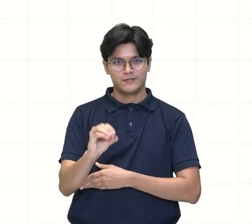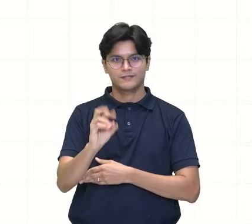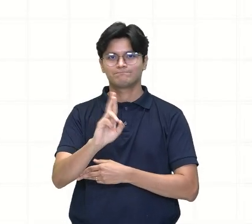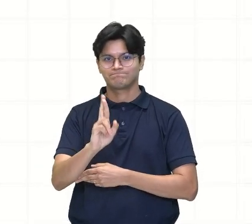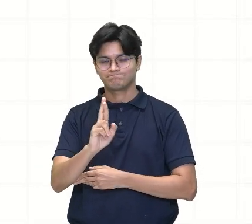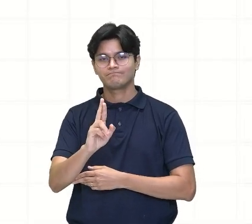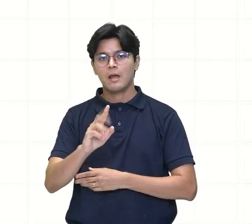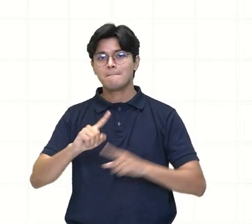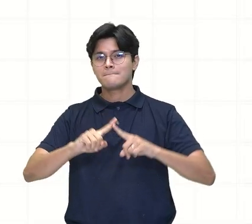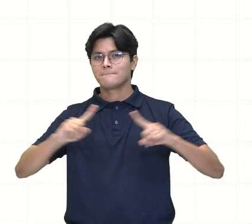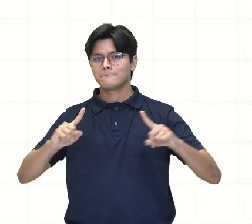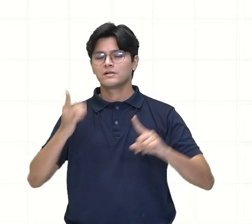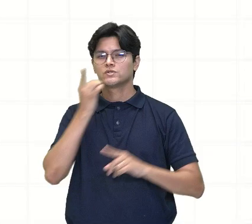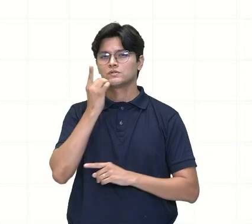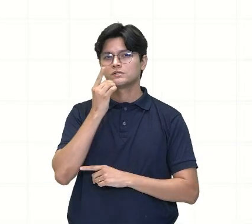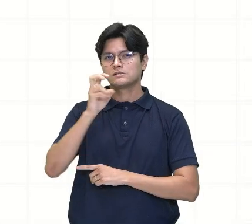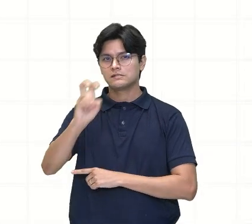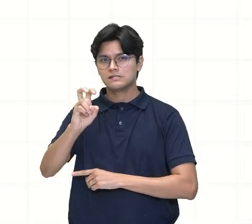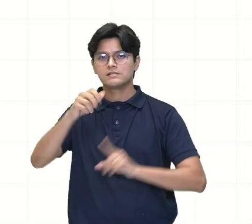Ele sacou